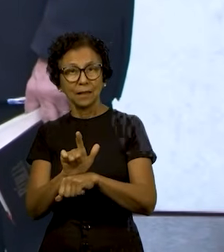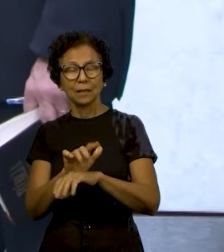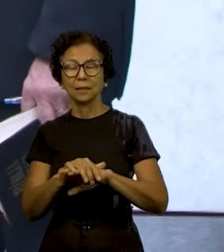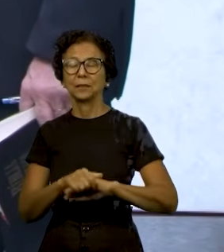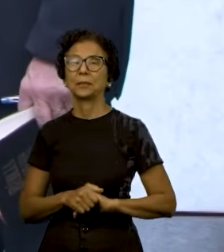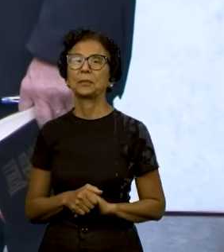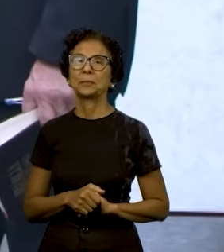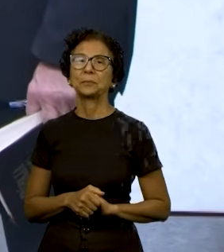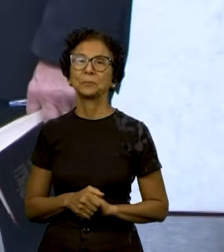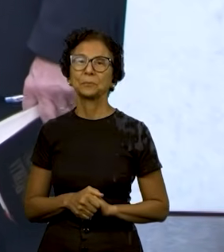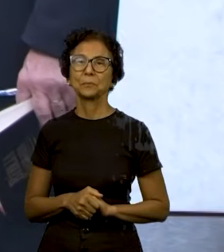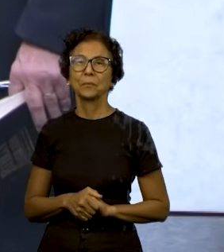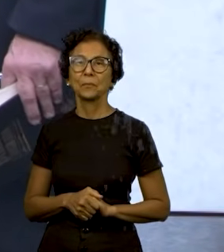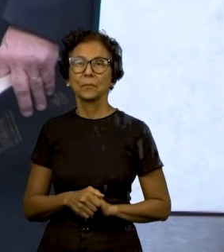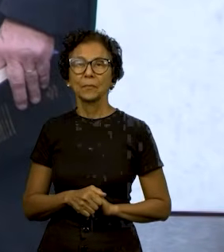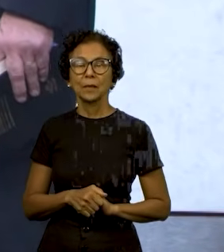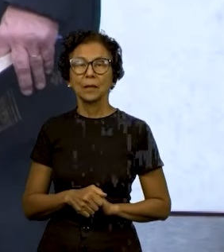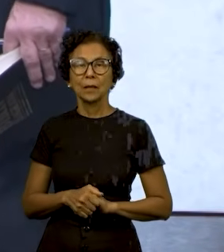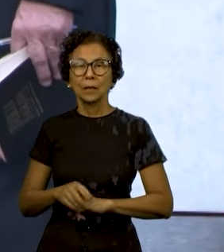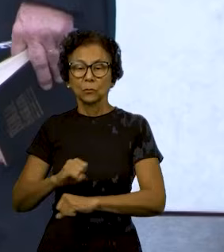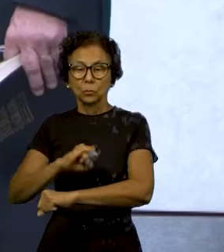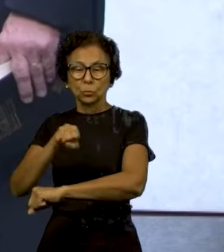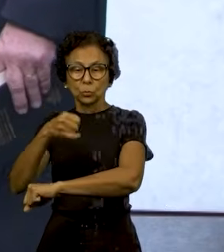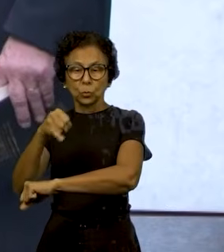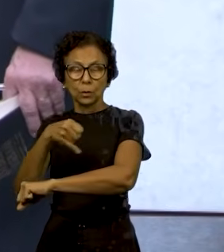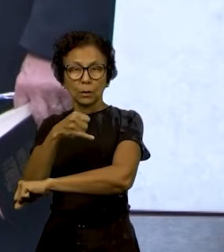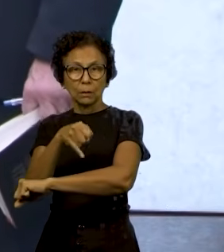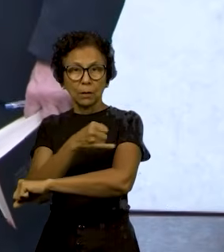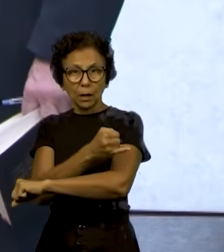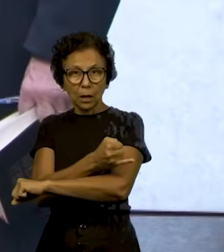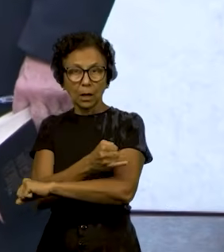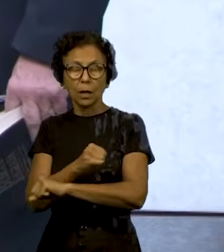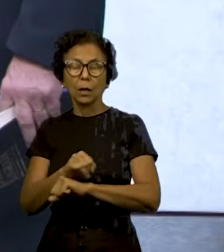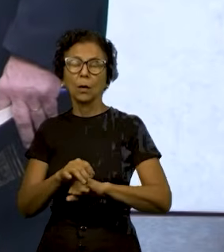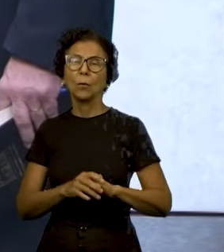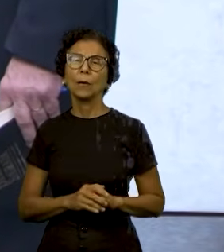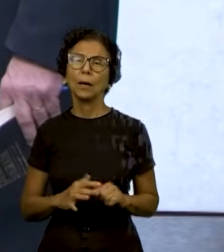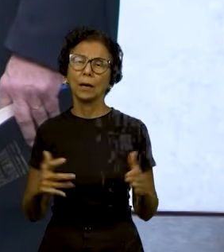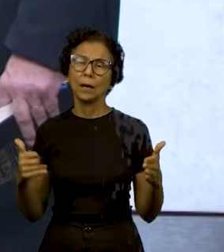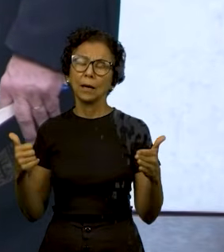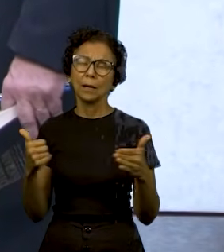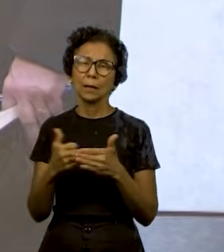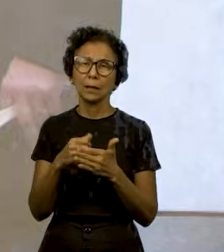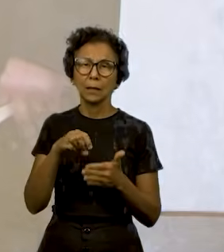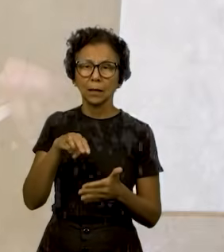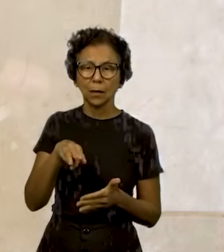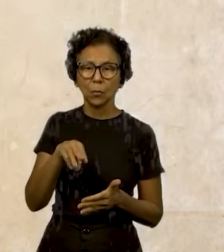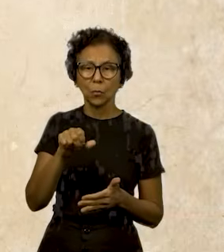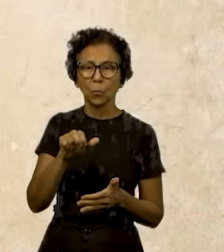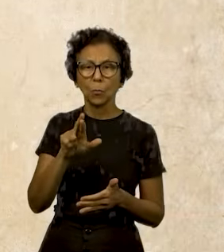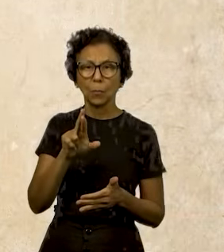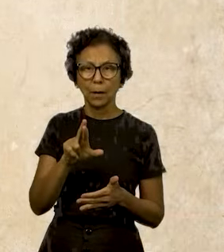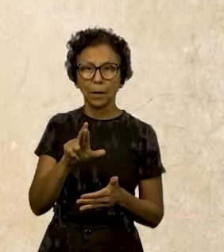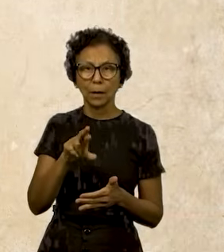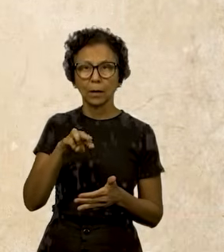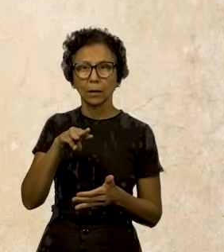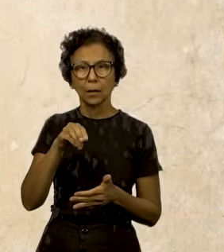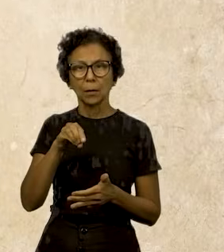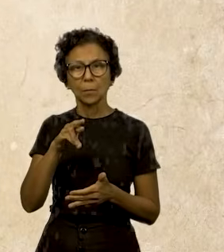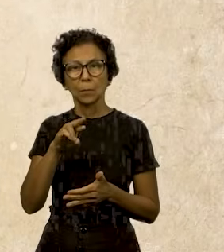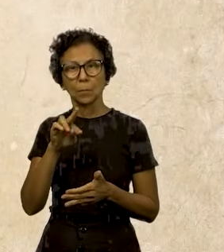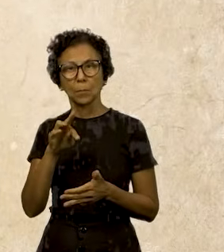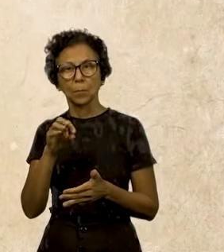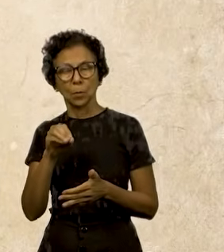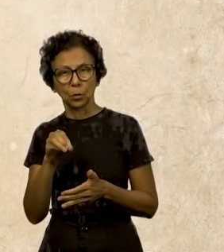o Rio Jordão e até o Mar Morto, aqui o Mar Mediterrâneo. Então, nesses